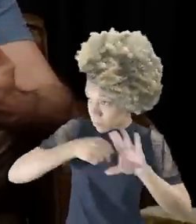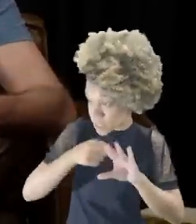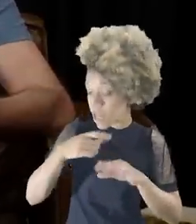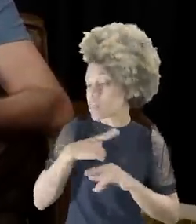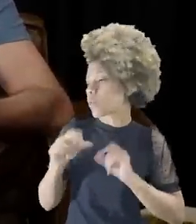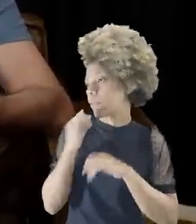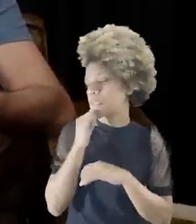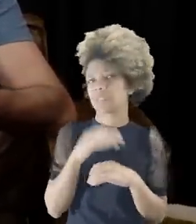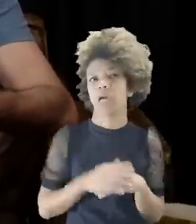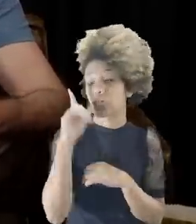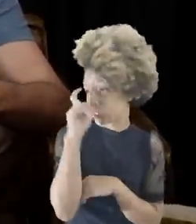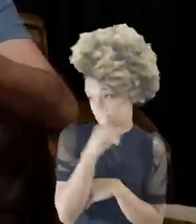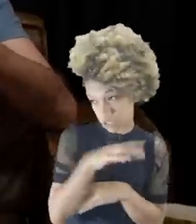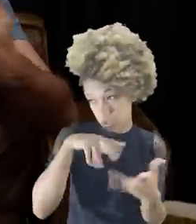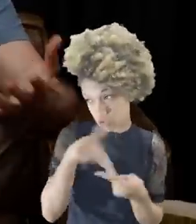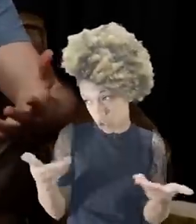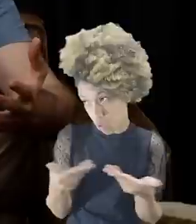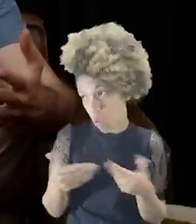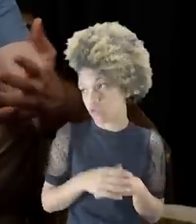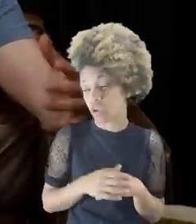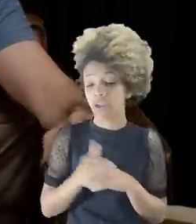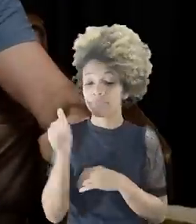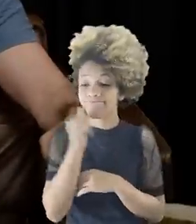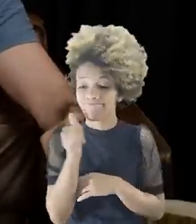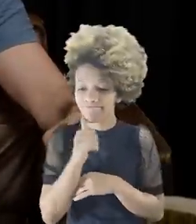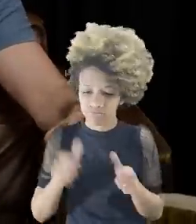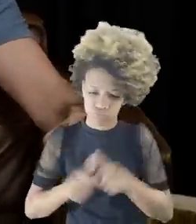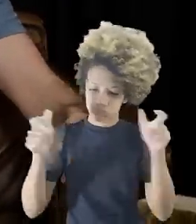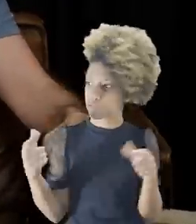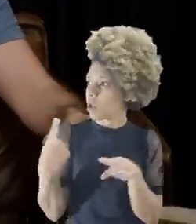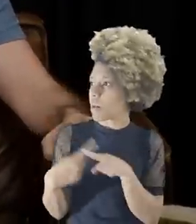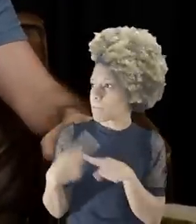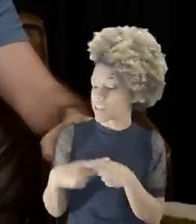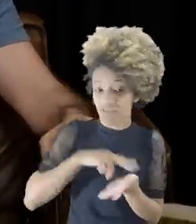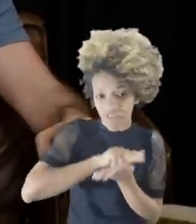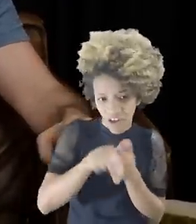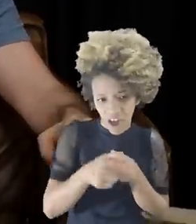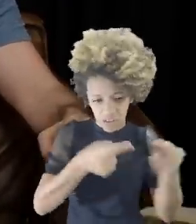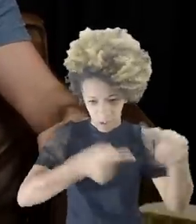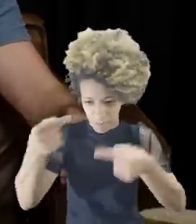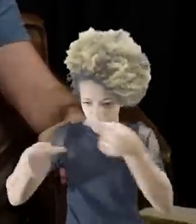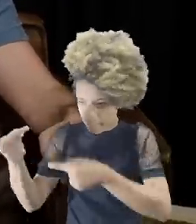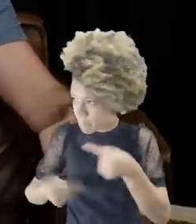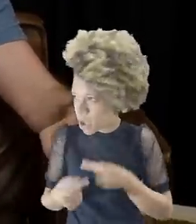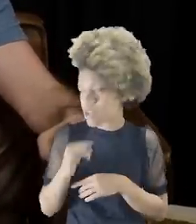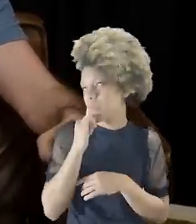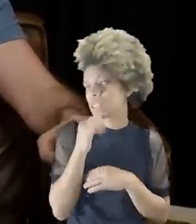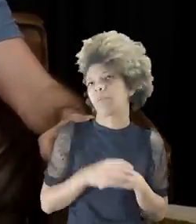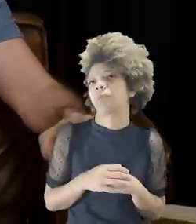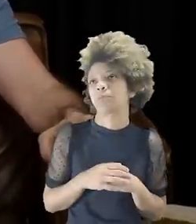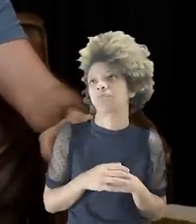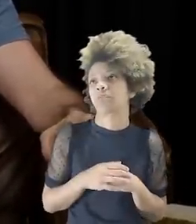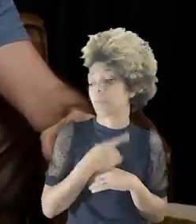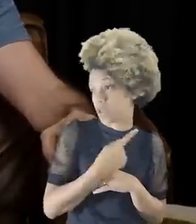você pega dificuldade mundial hoje tanto masculino quanto feminina Ela é enorme por quê Porque são muitas seleções competitivas se você pega lá